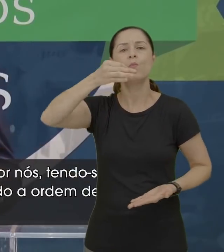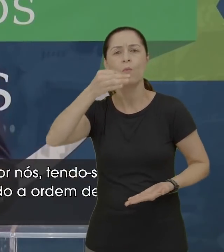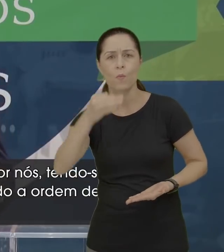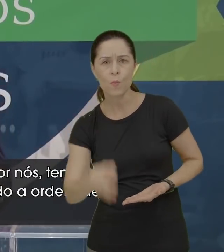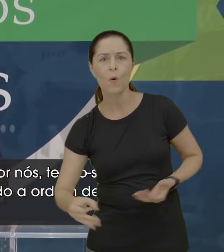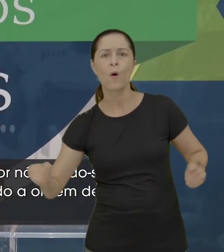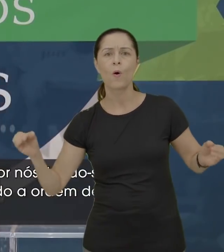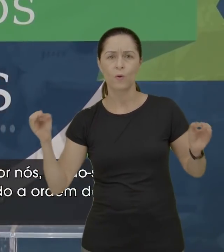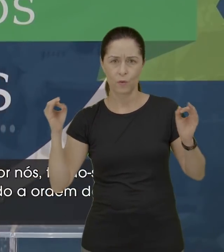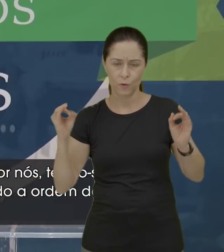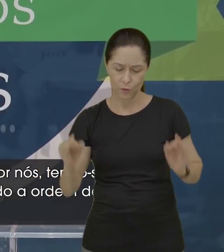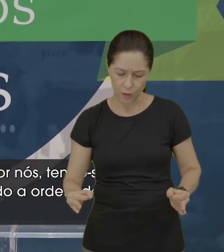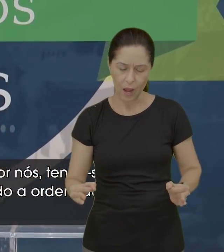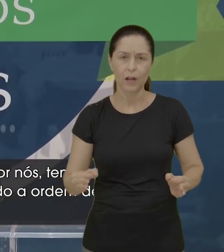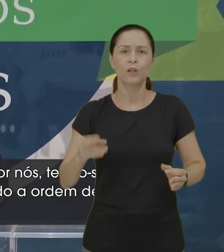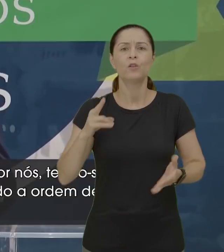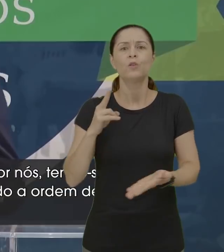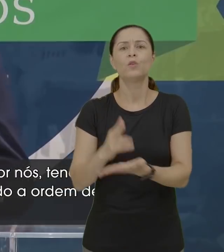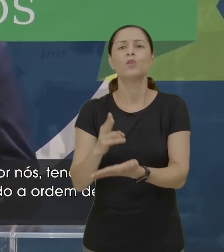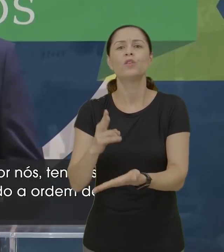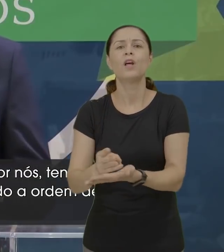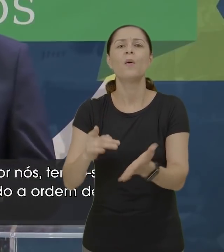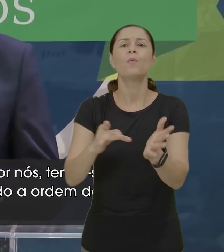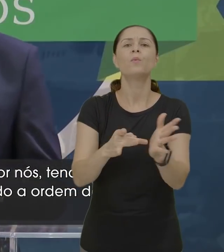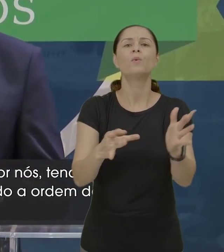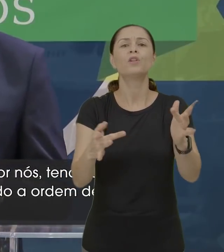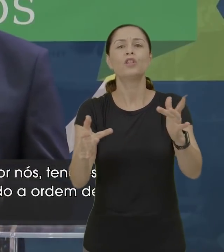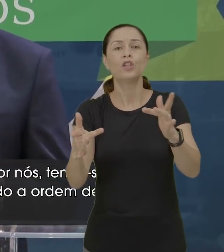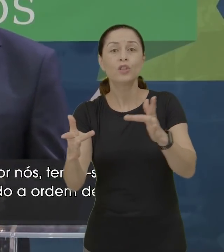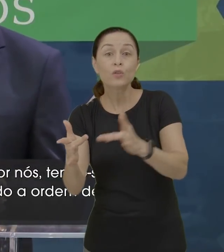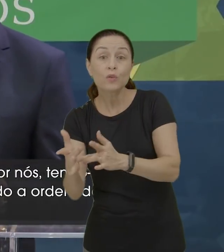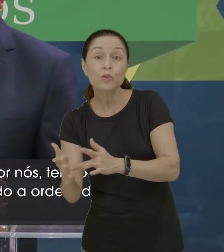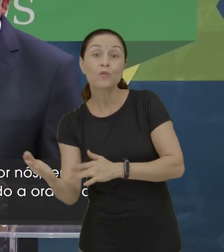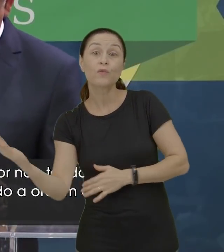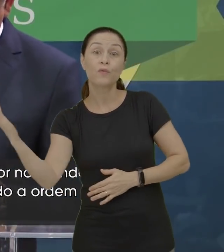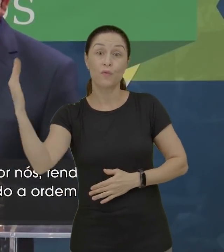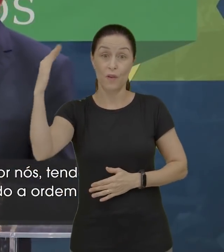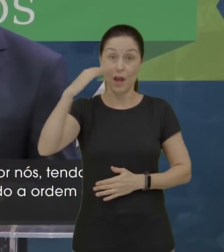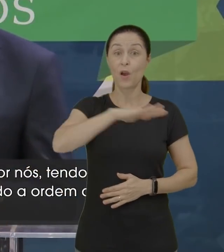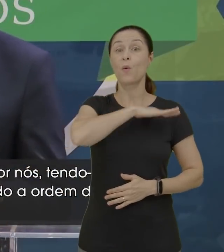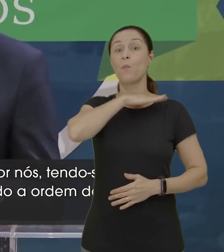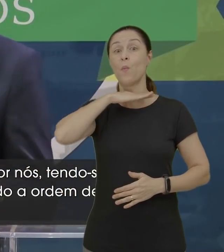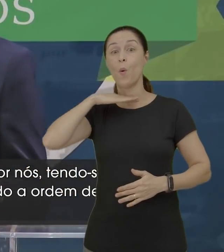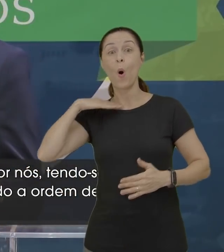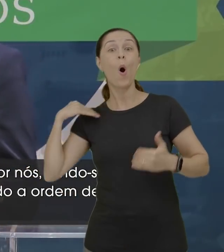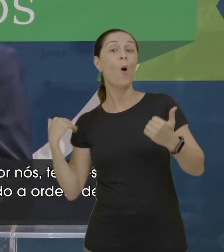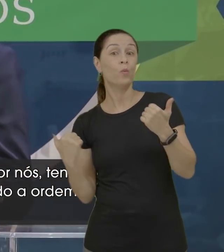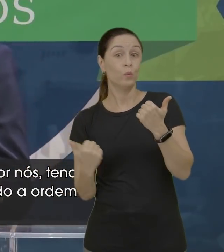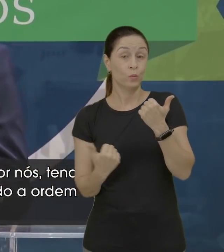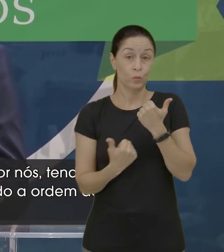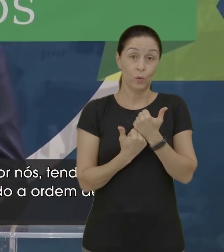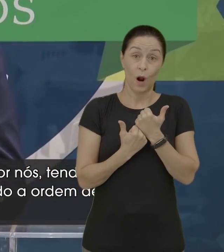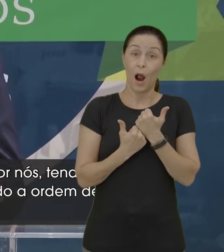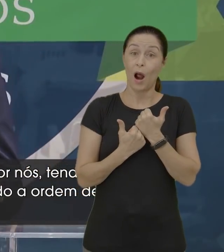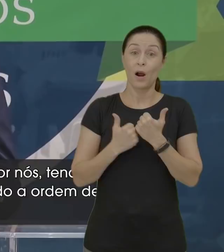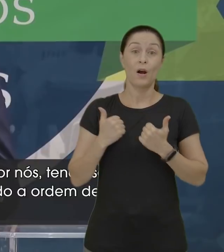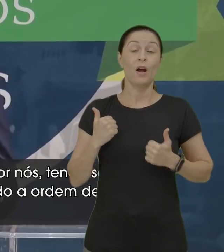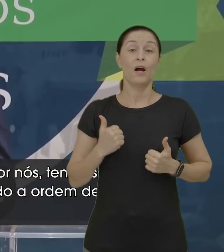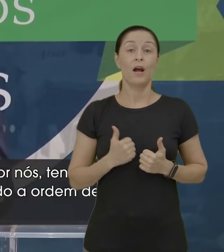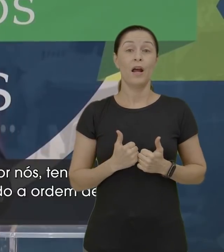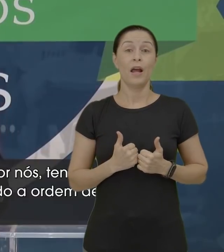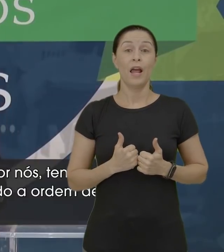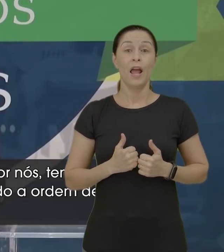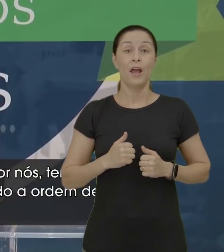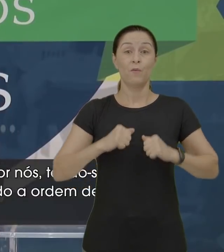onde Jesus, como precursor, entrou por nós, tendo se tornado sumo sacerdote